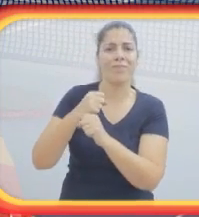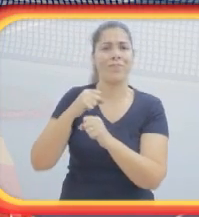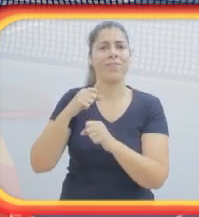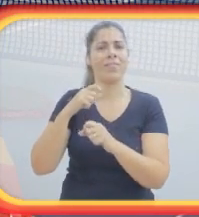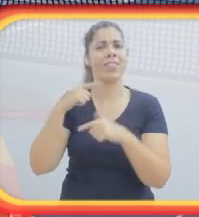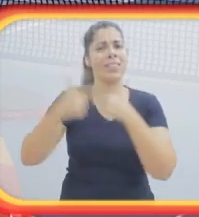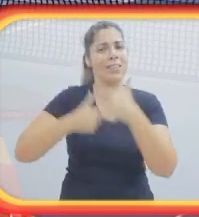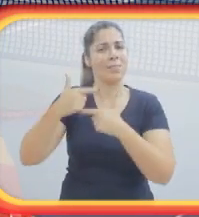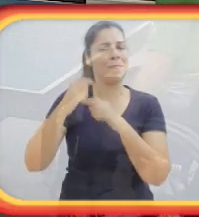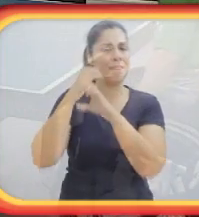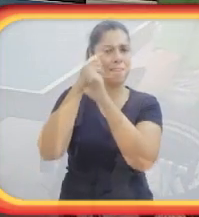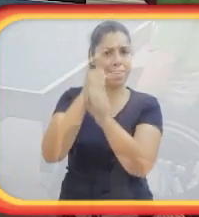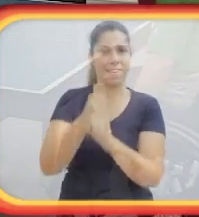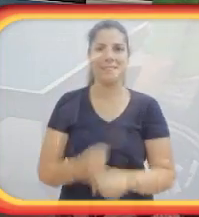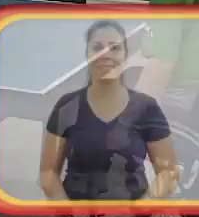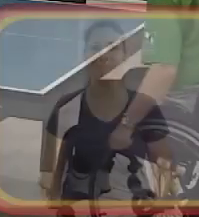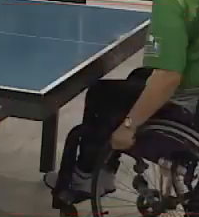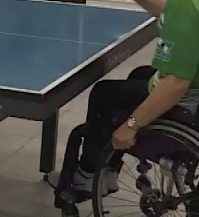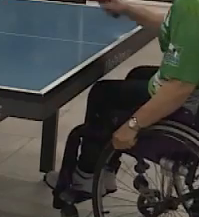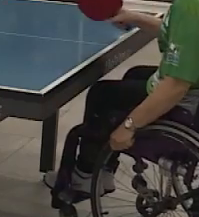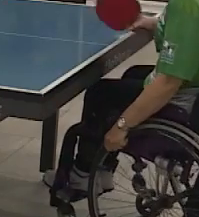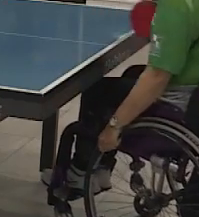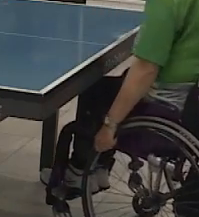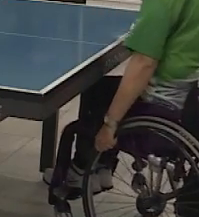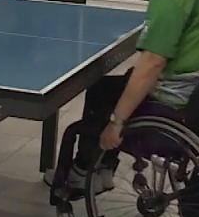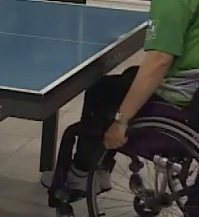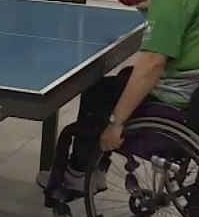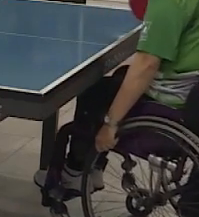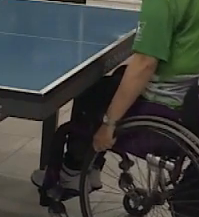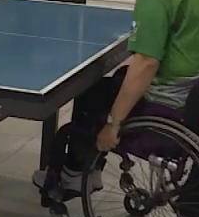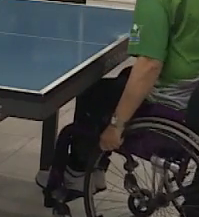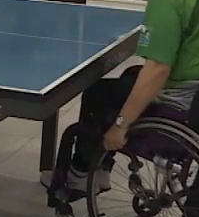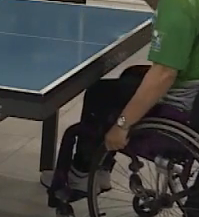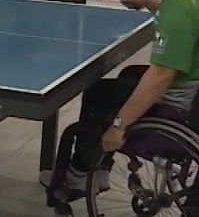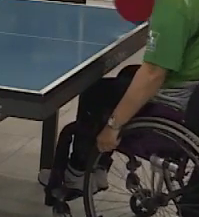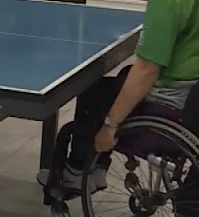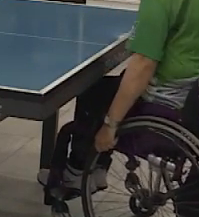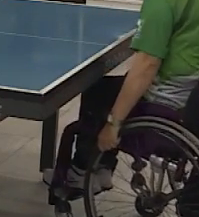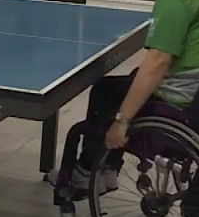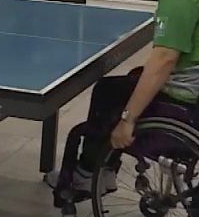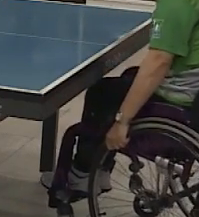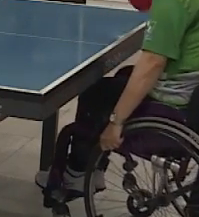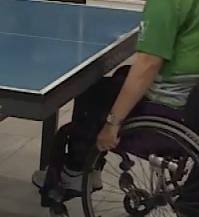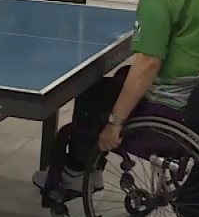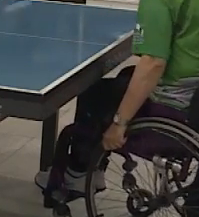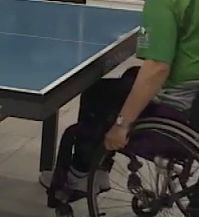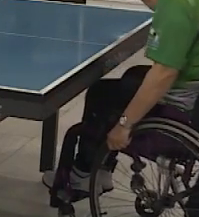ser um momento único na minha carreira. Claudio Almiro e a mulher jogam tênis de mesa.